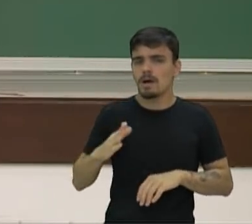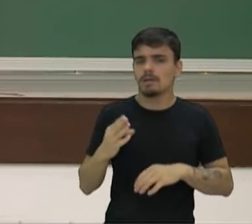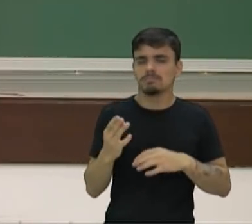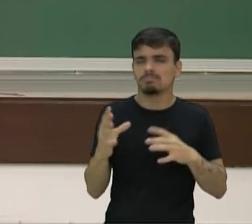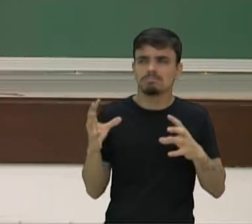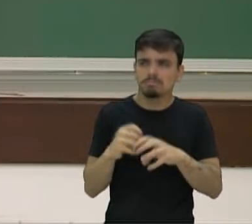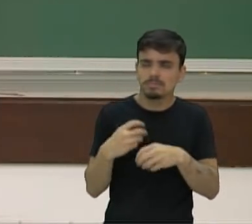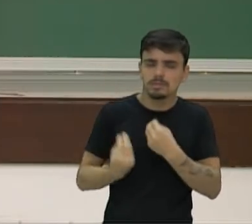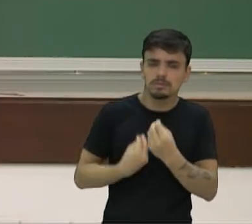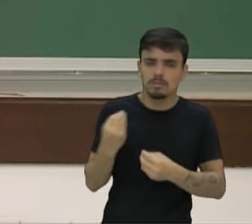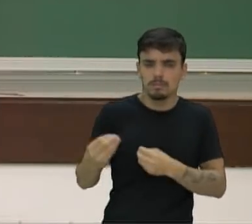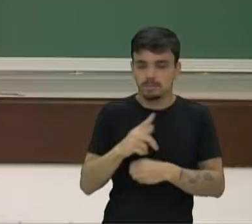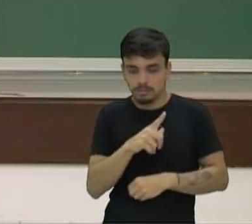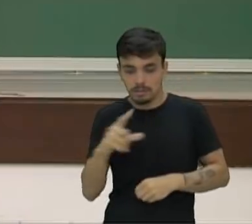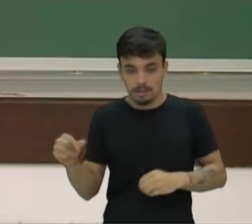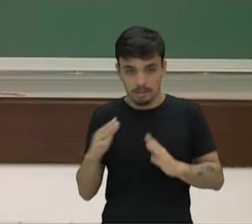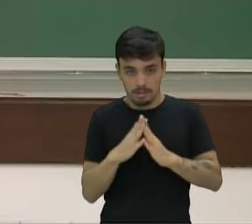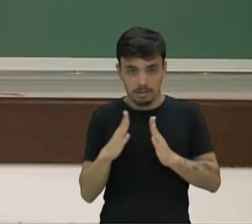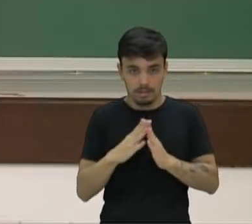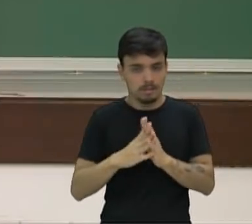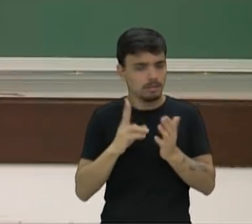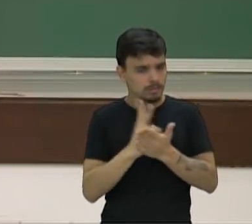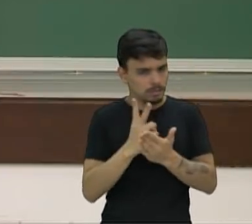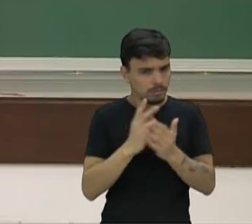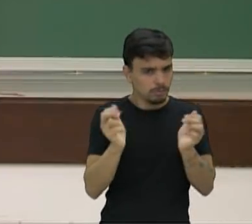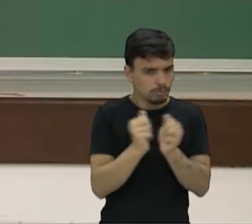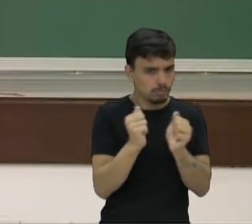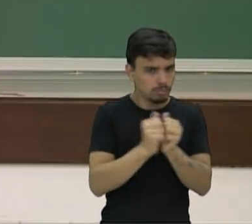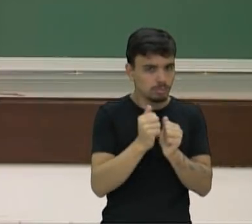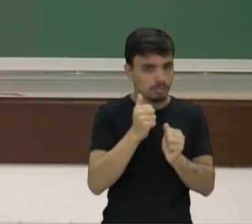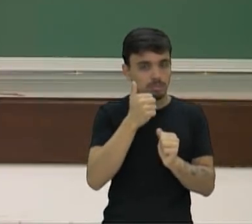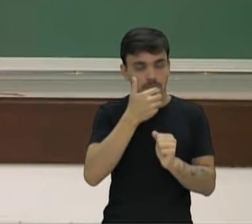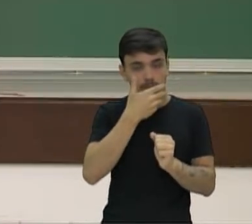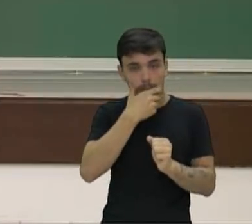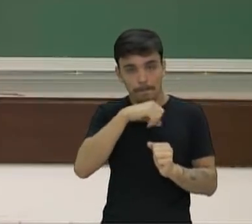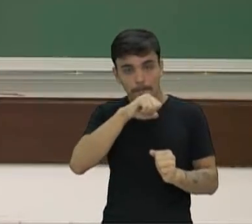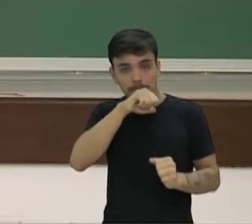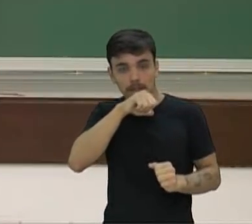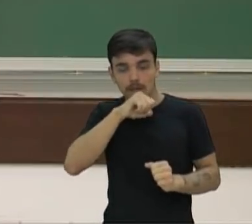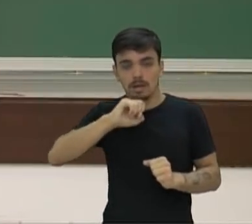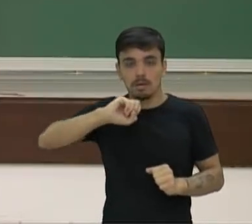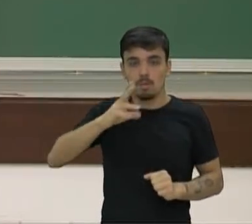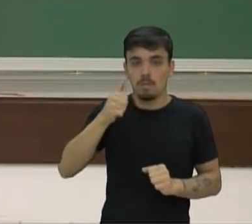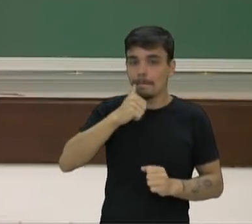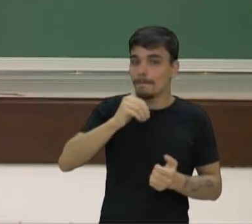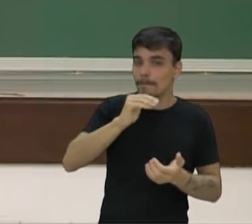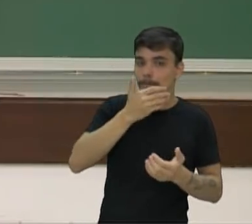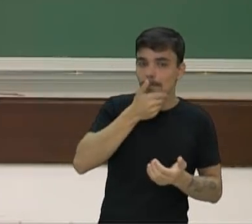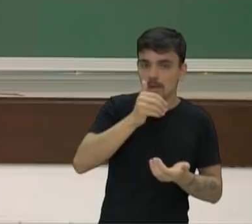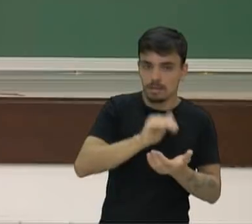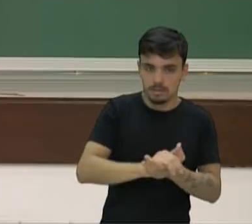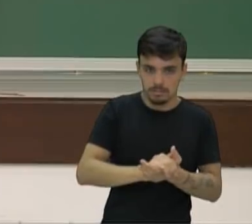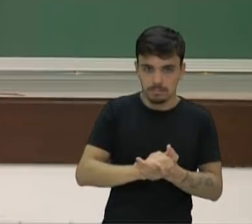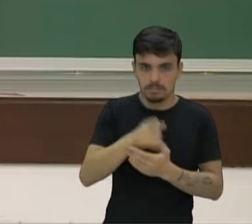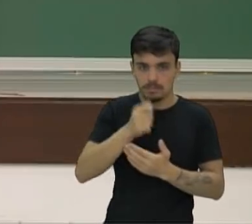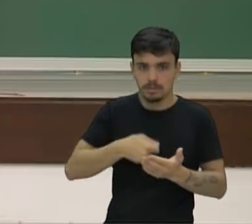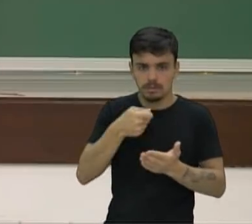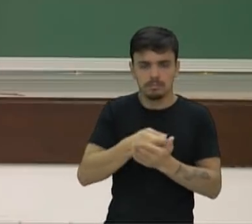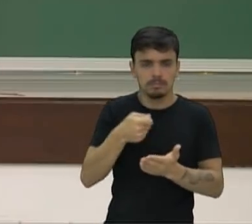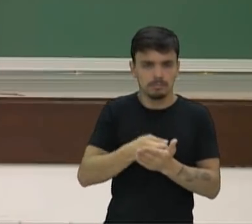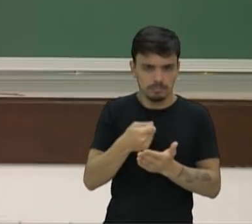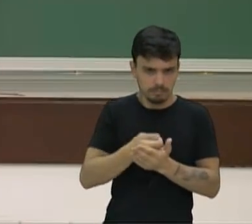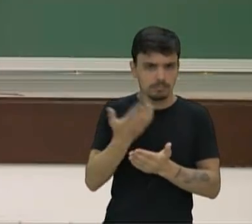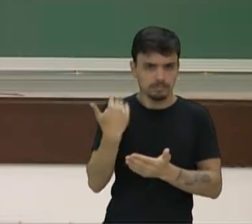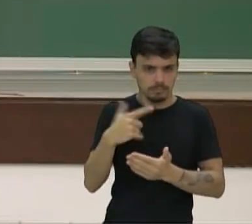sair de casa, tinha que estar sempre acompanhada do pai ou do marido. Era uma sociedade extremamente, rigidamente